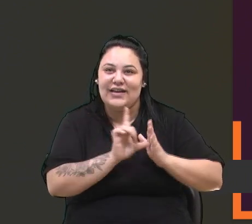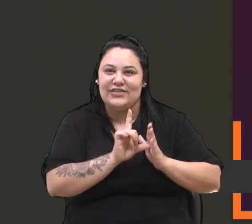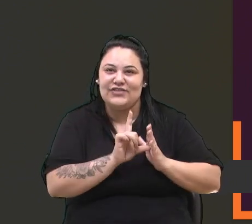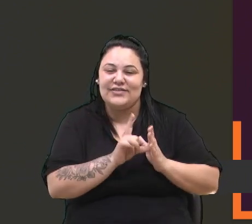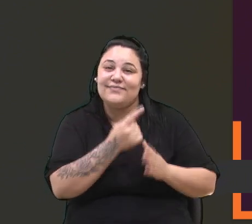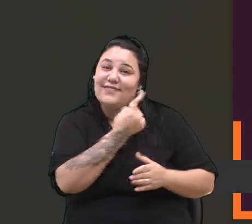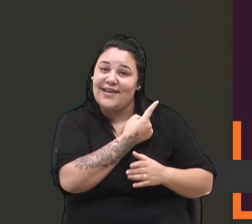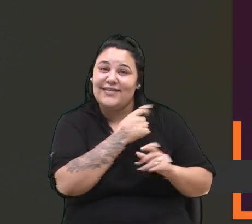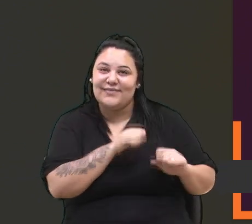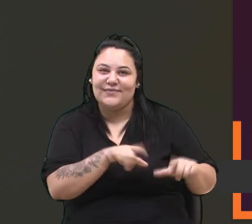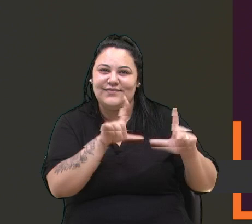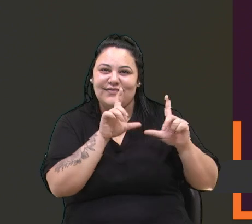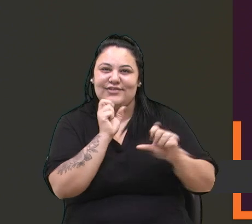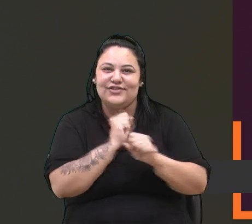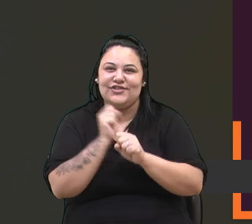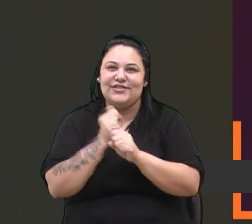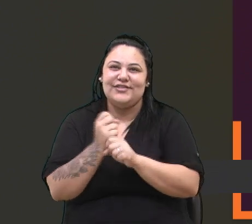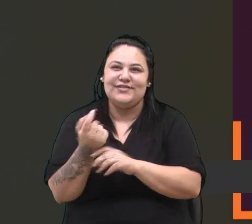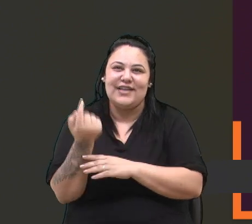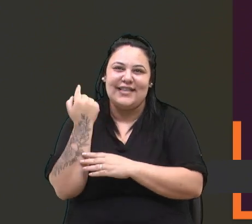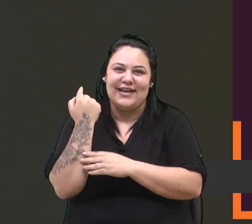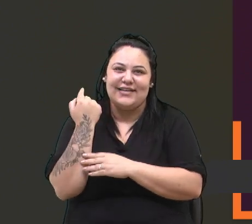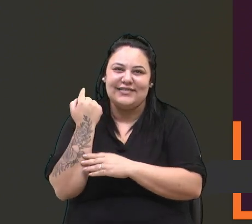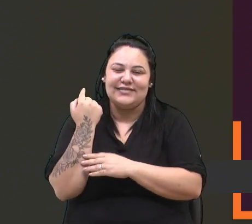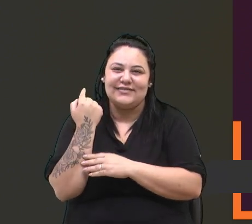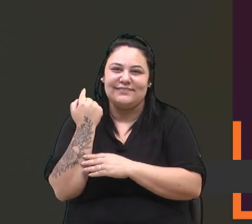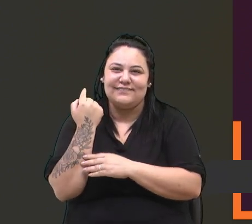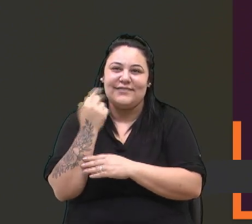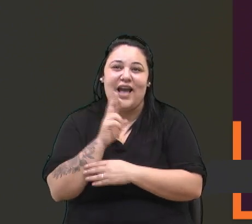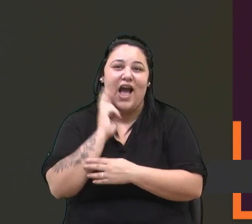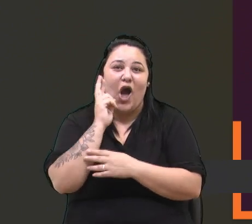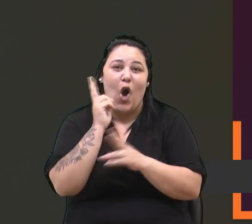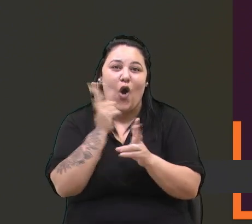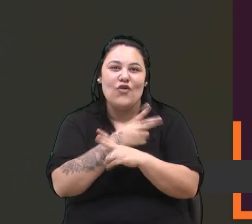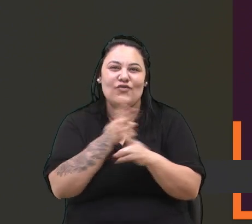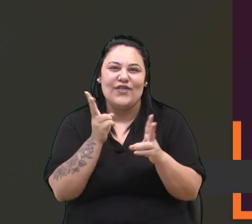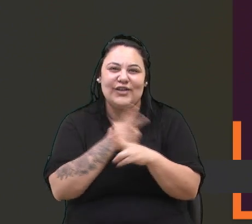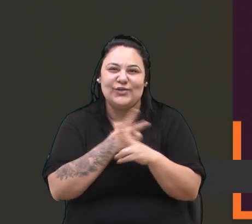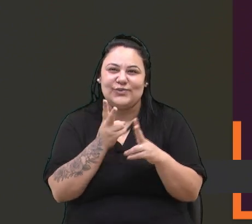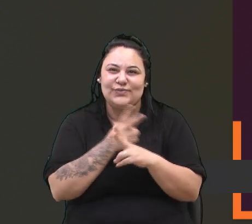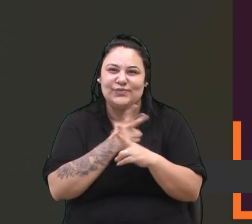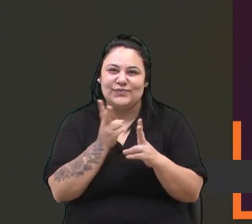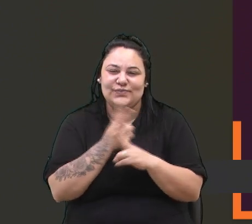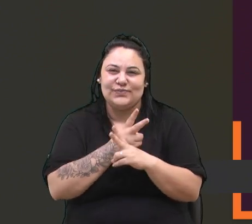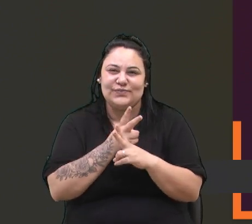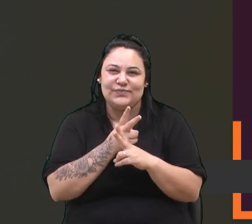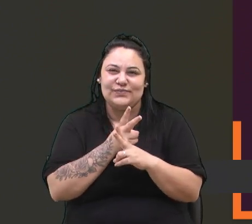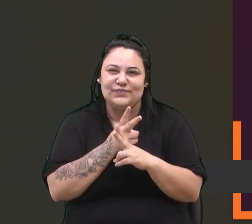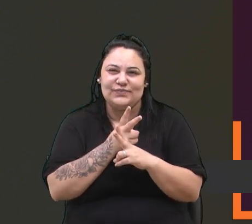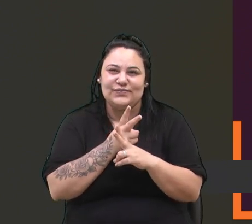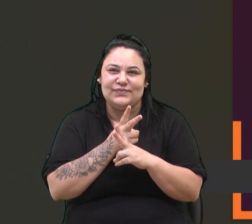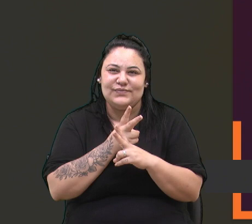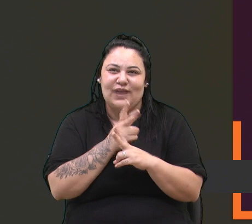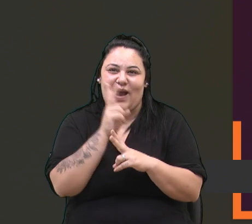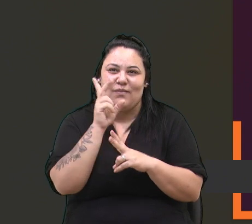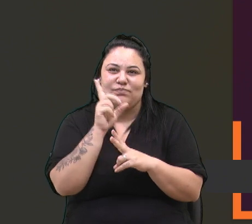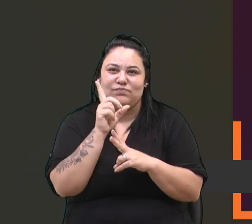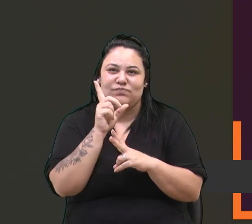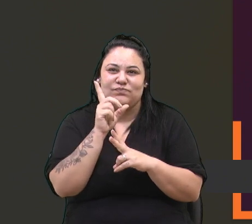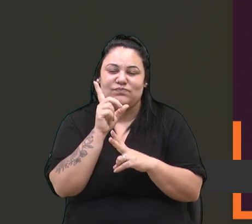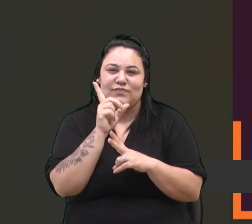uma imagem antiga da nossa Rosa dos Ventos, do nosso Marco Zero. E o Marco Zero, ele é um